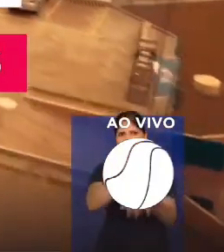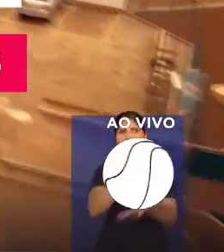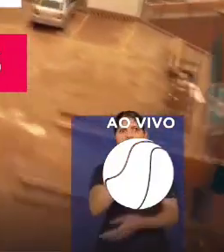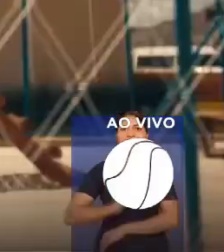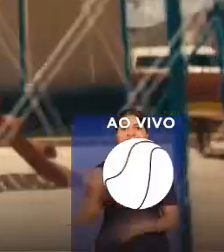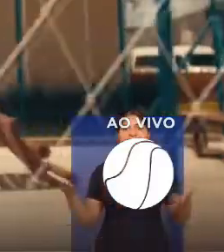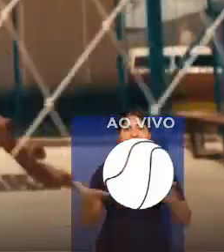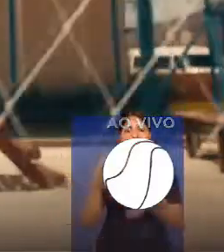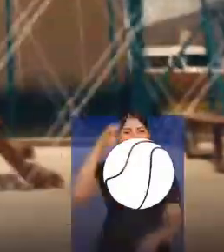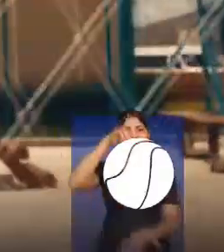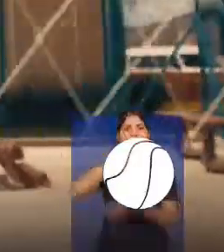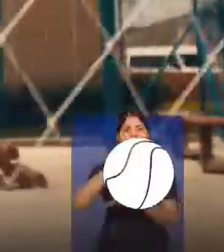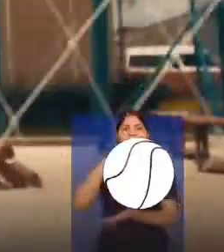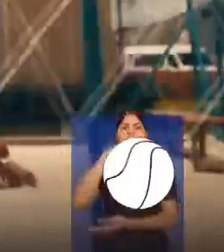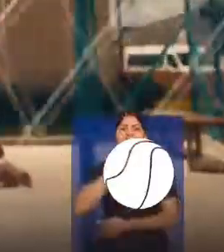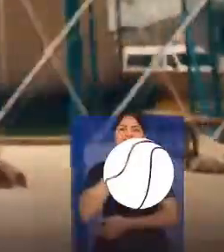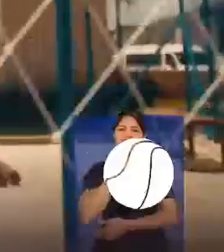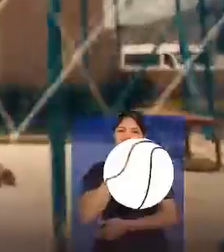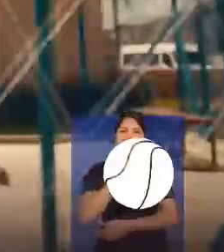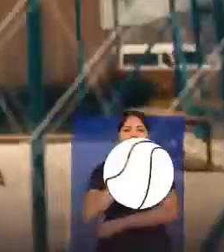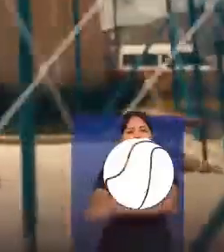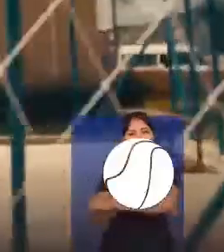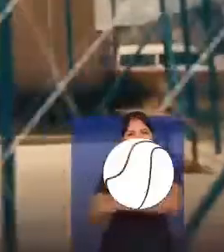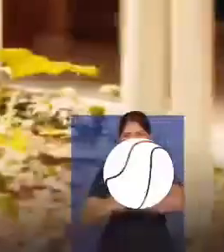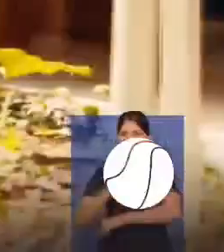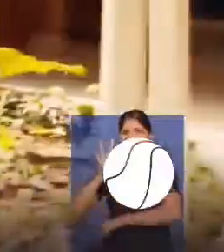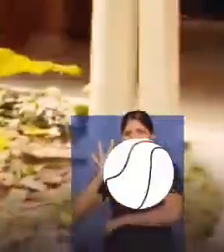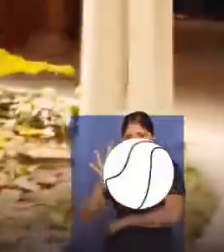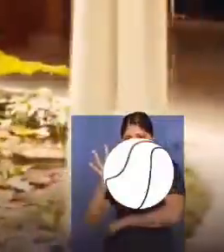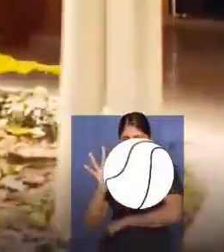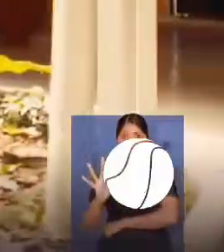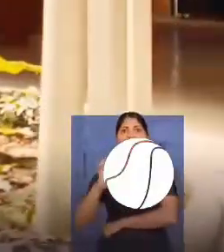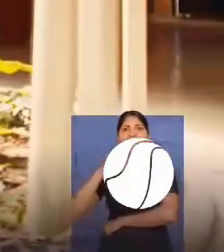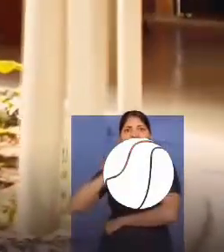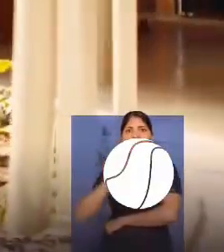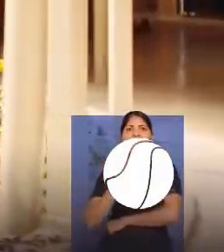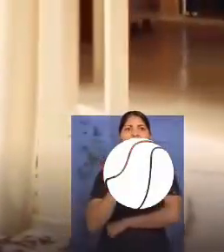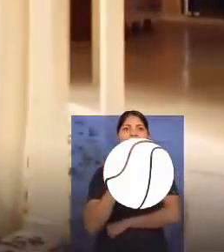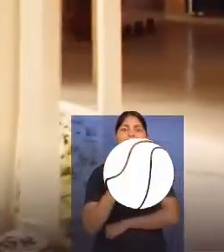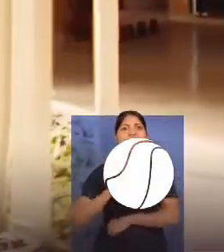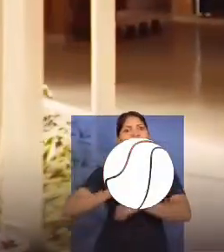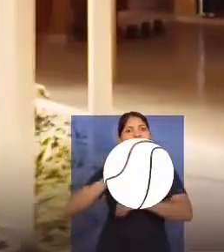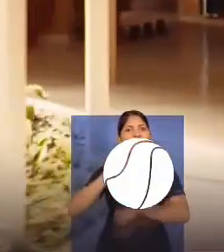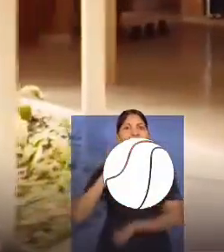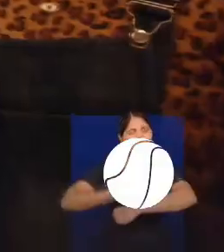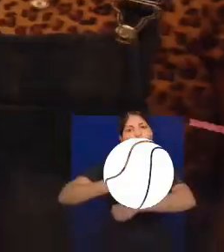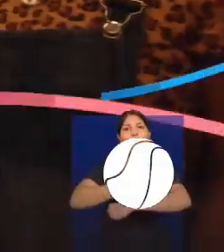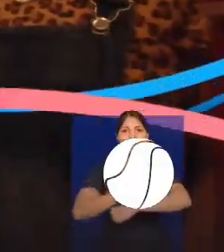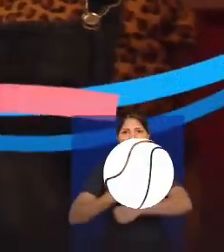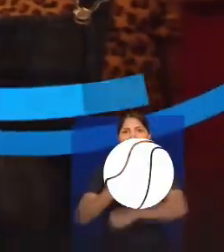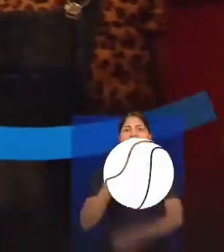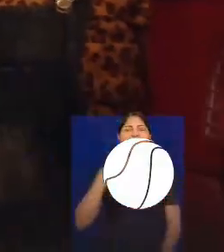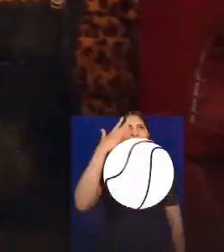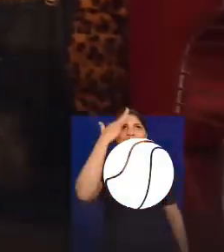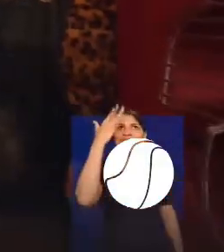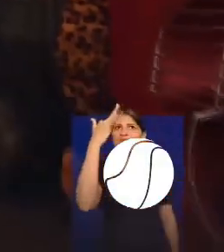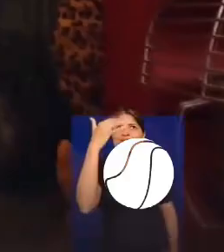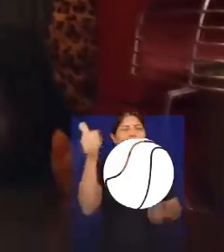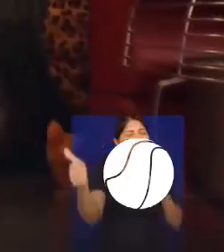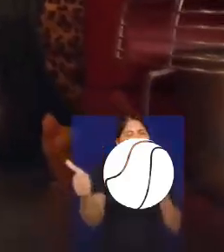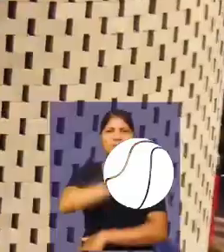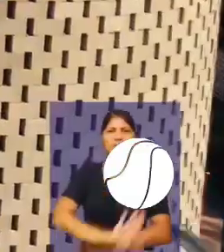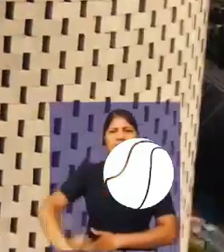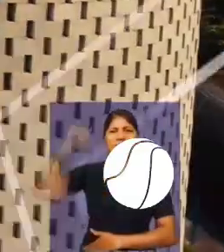aqui de Breves, um projeto que foi solicitado em dezembro do ano passado. Mas a gente recebeu informação que tem